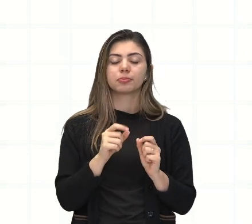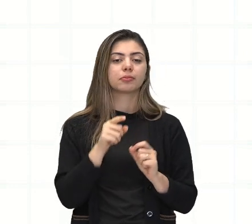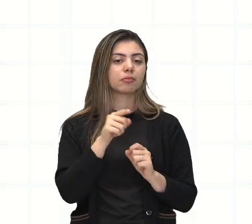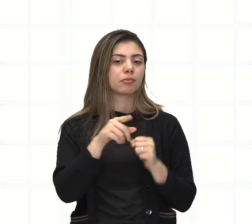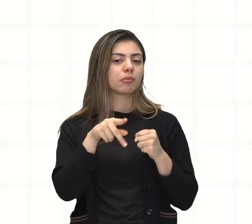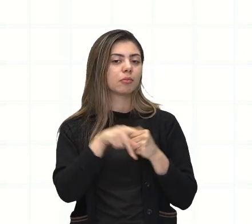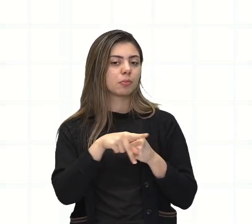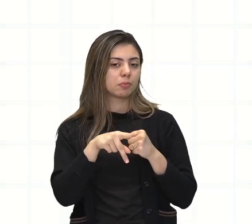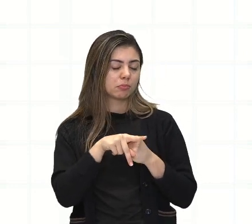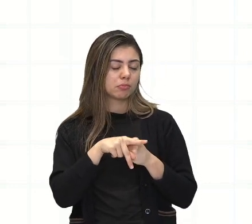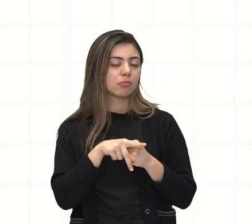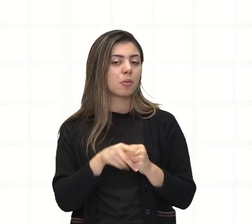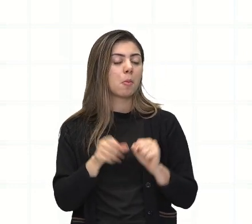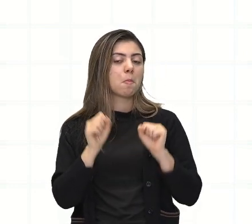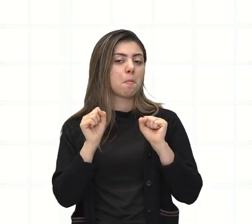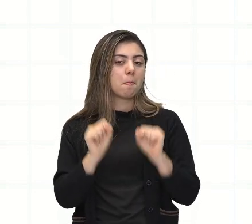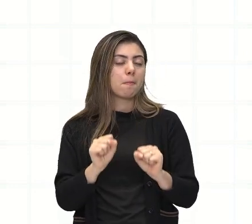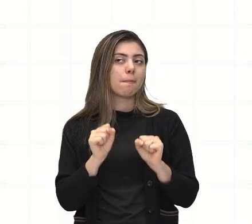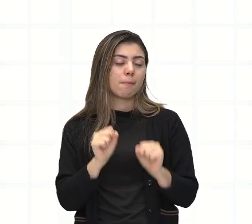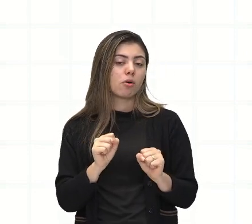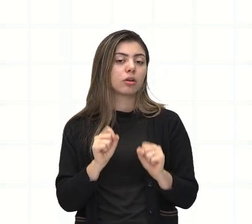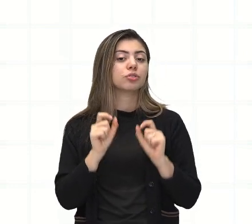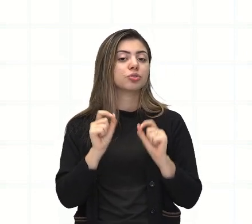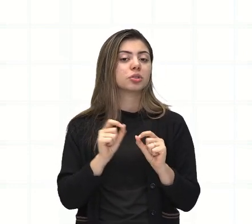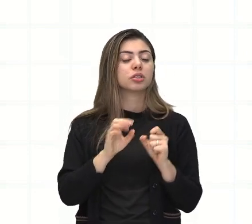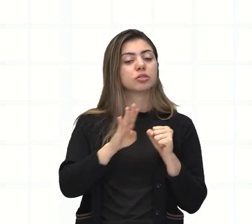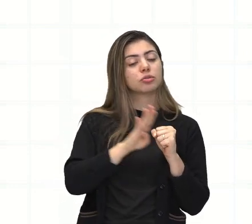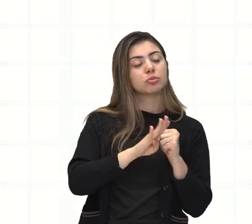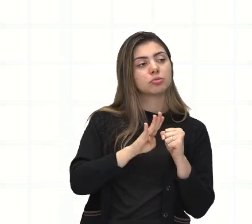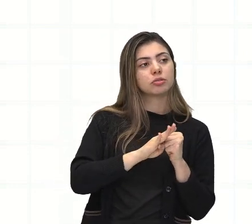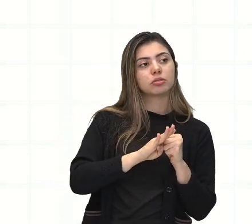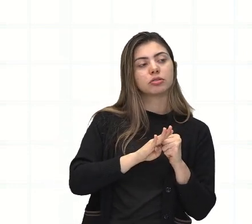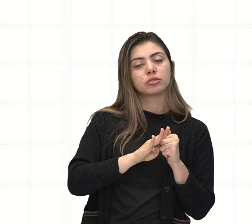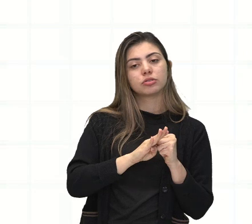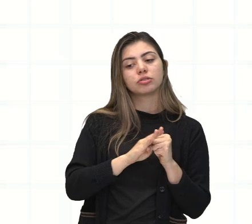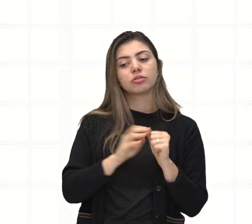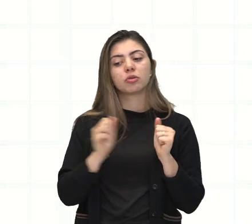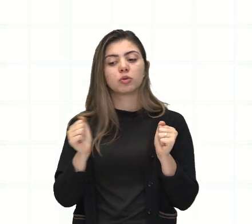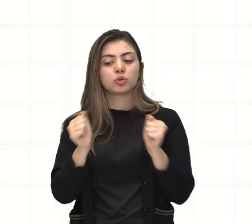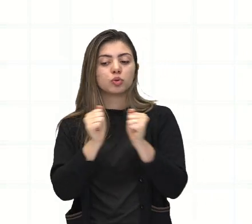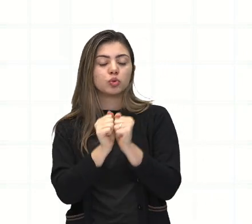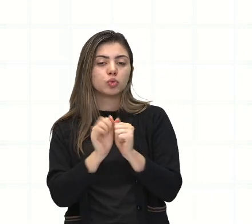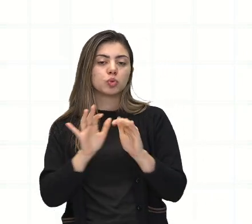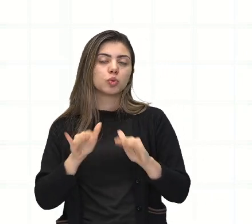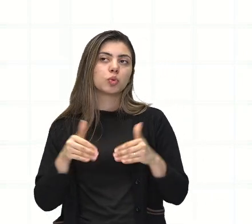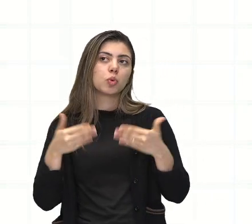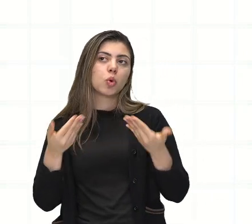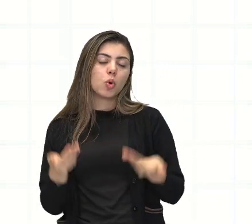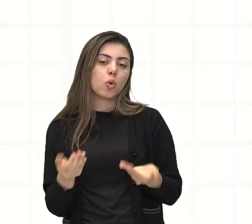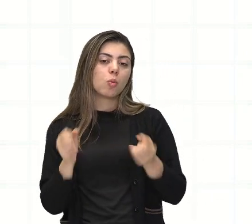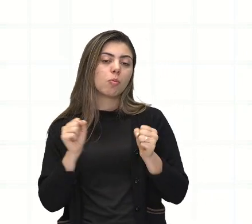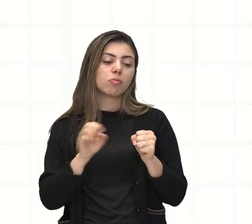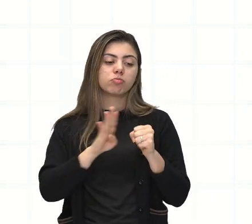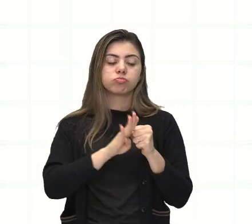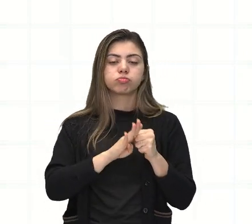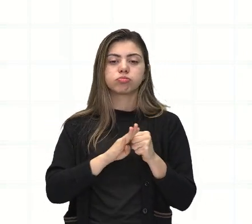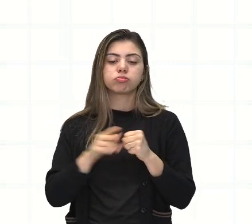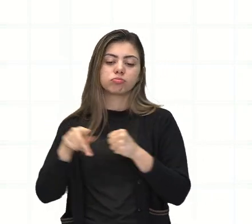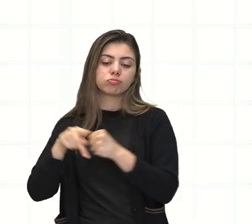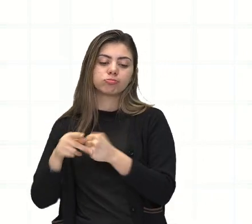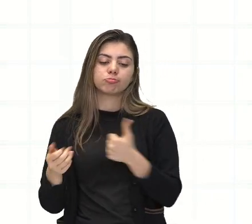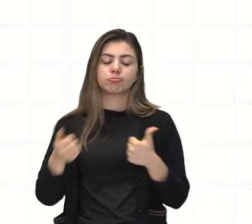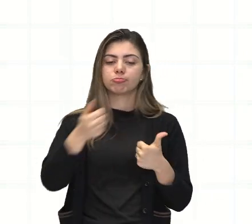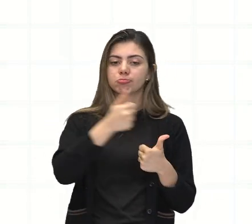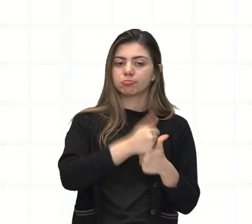né, pode acompanhar ou substituir um substantivo, certinho?